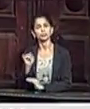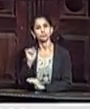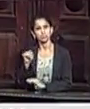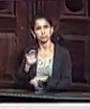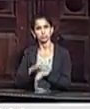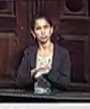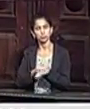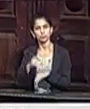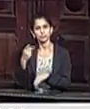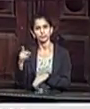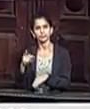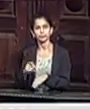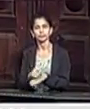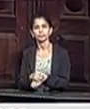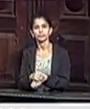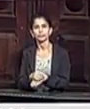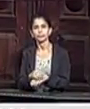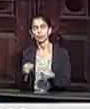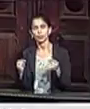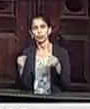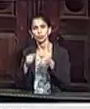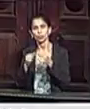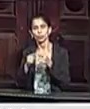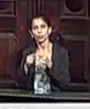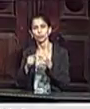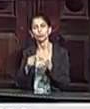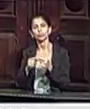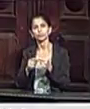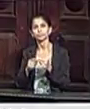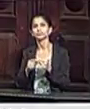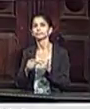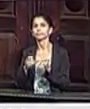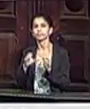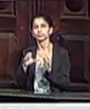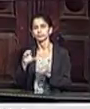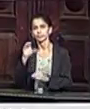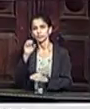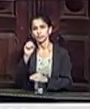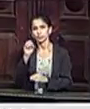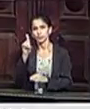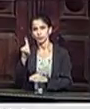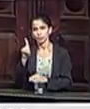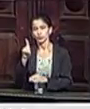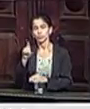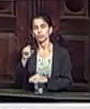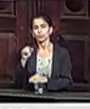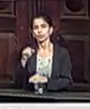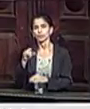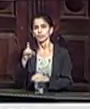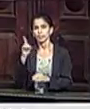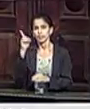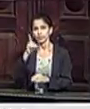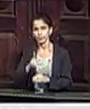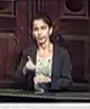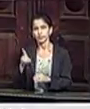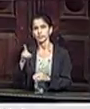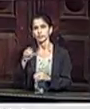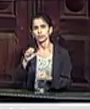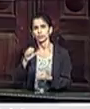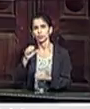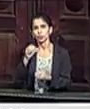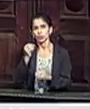Excelência se respalda no Código de Defesa do Consumidor.